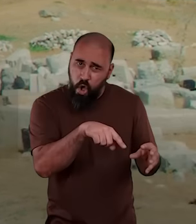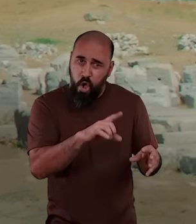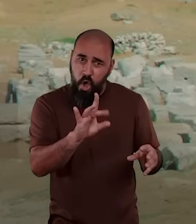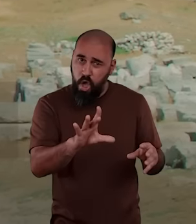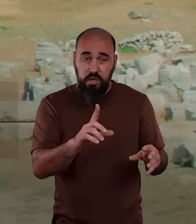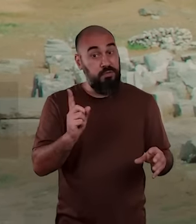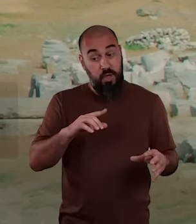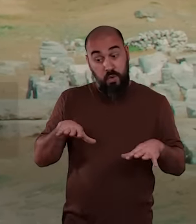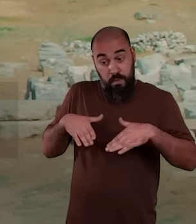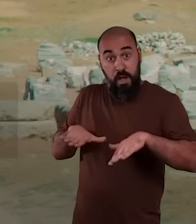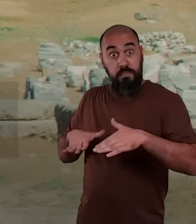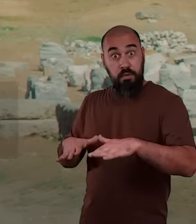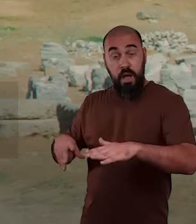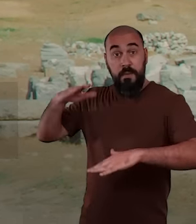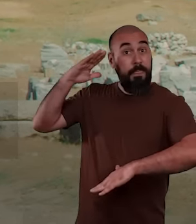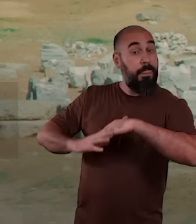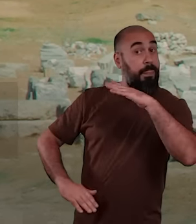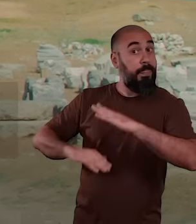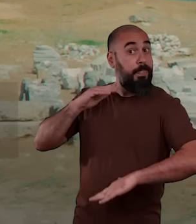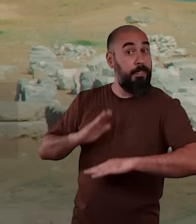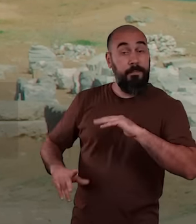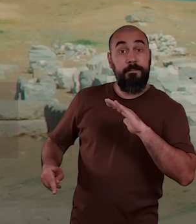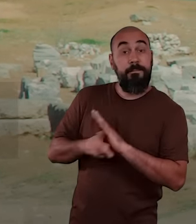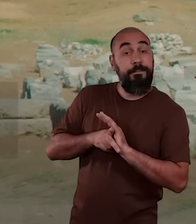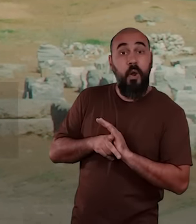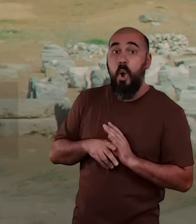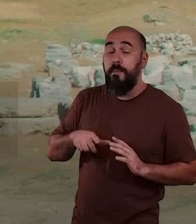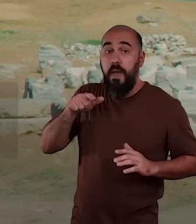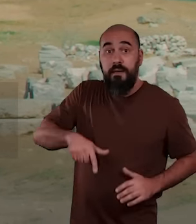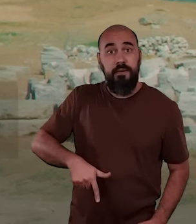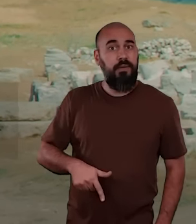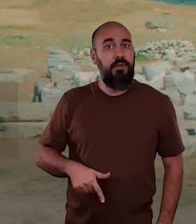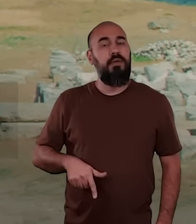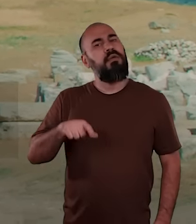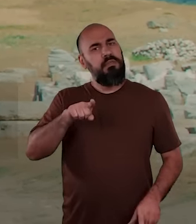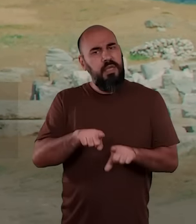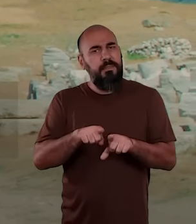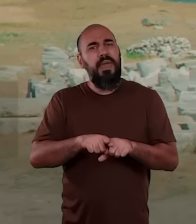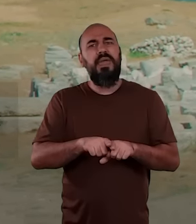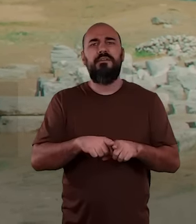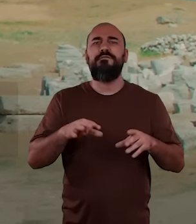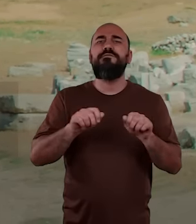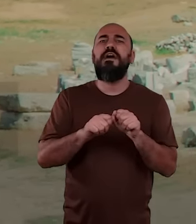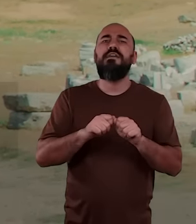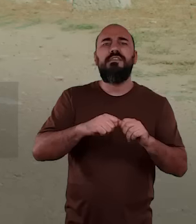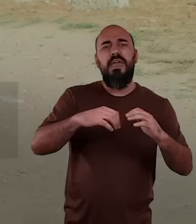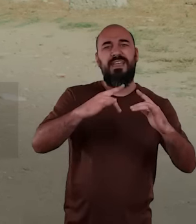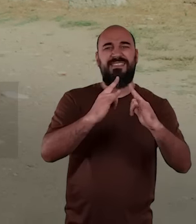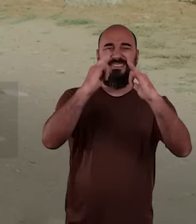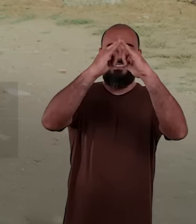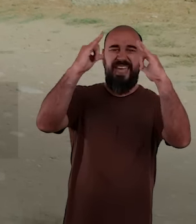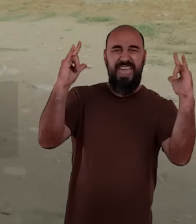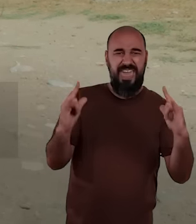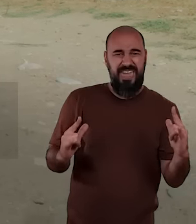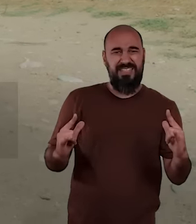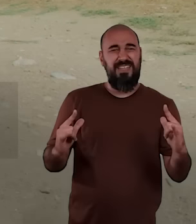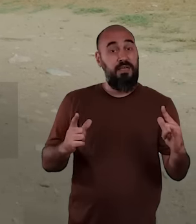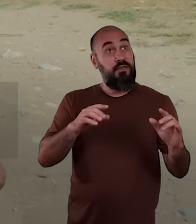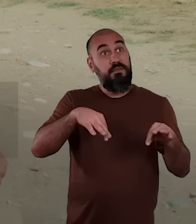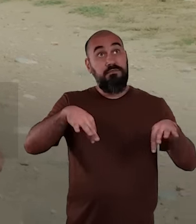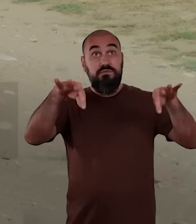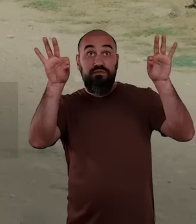típico de Laodiceia, especialmente para fazer tendas. Lembra que o apóstolo Paulo, que era da região da Cilícia, tinha a arte